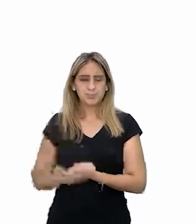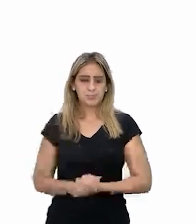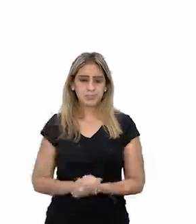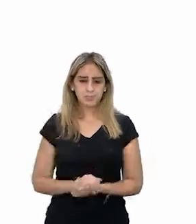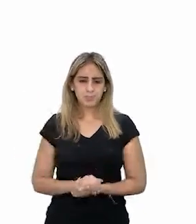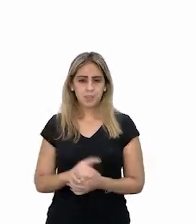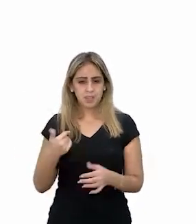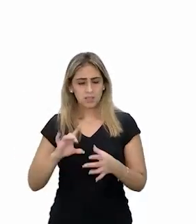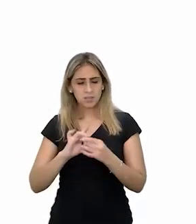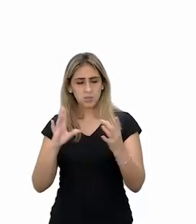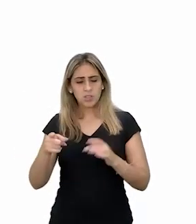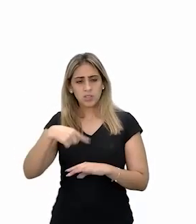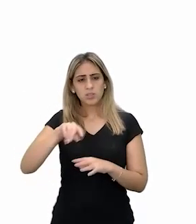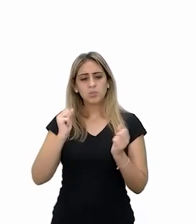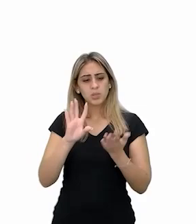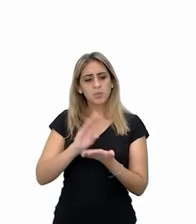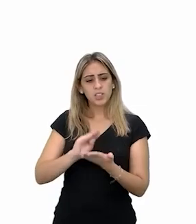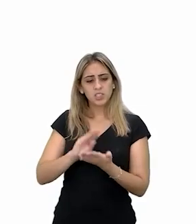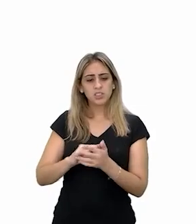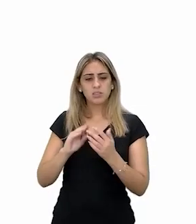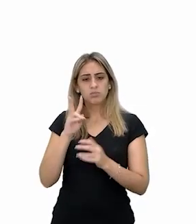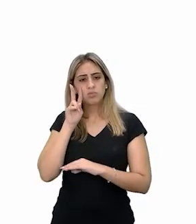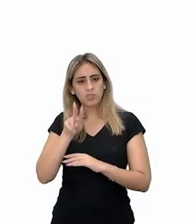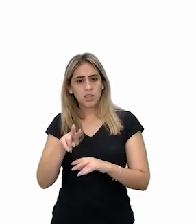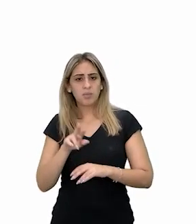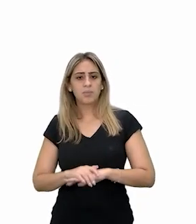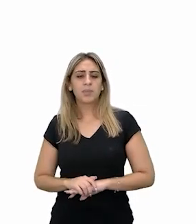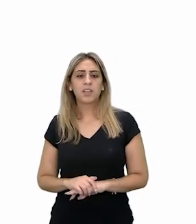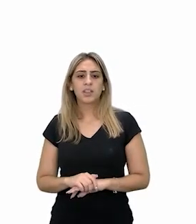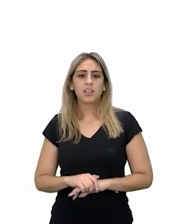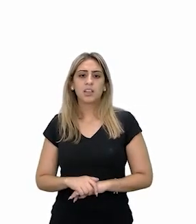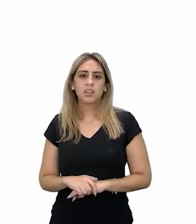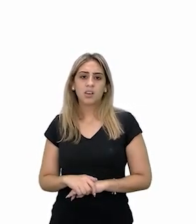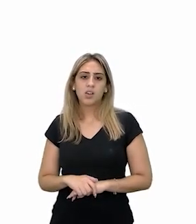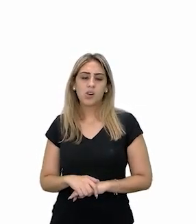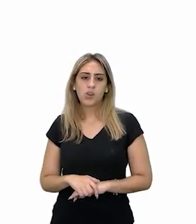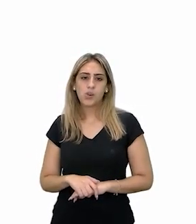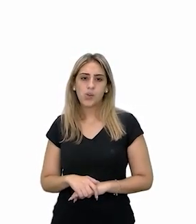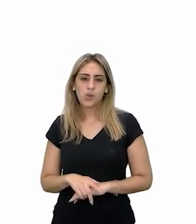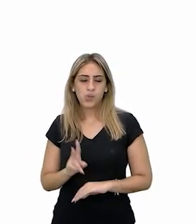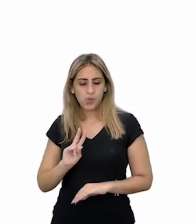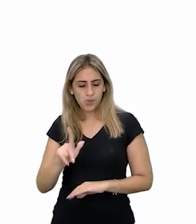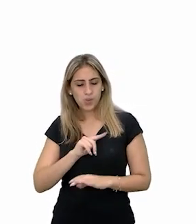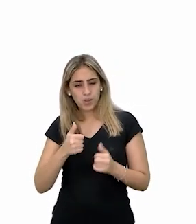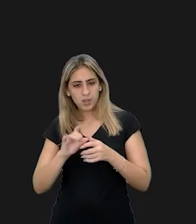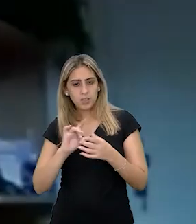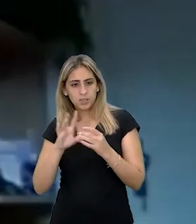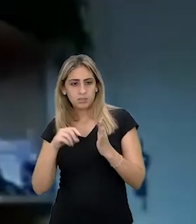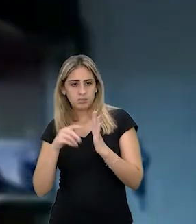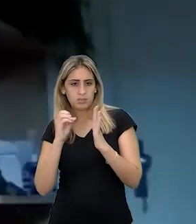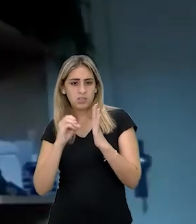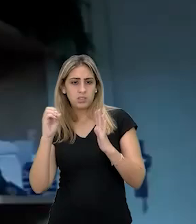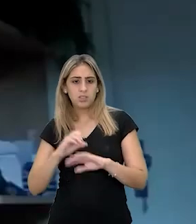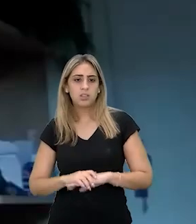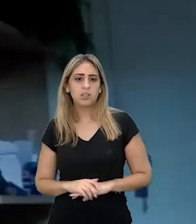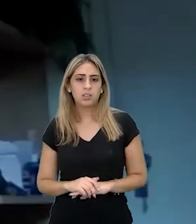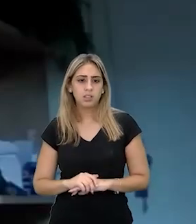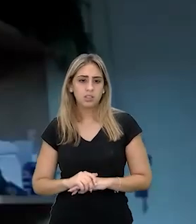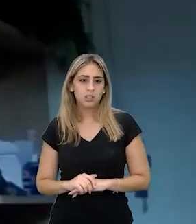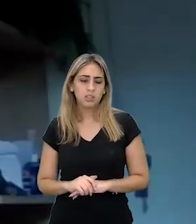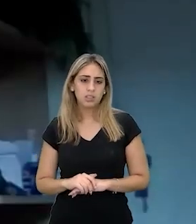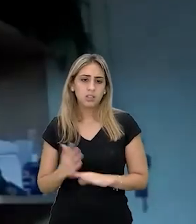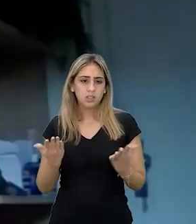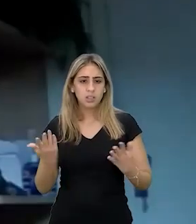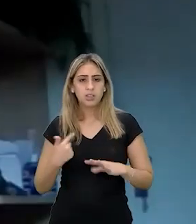estar disponível, vocês vão poder baixá-la e verificar isso, assim que estiver lá disponível no centro de mídia. E eu